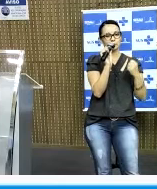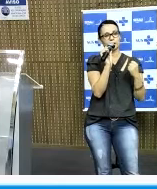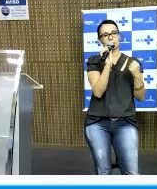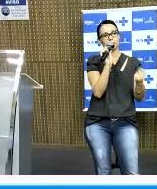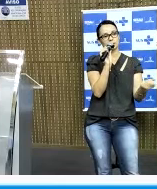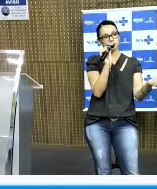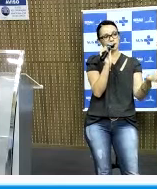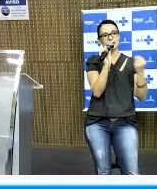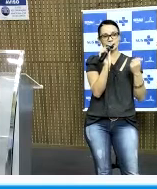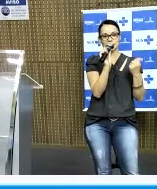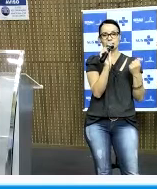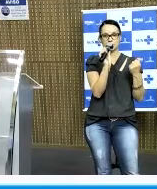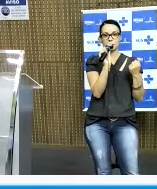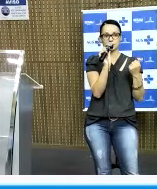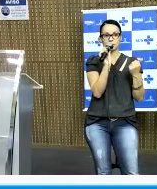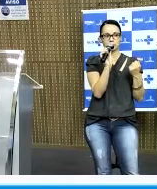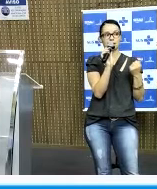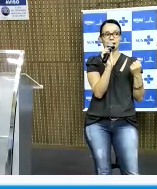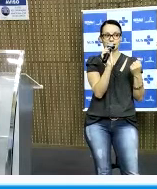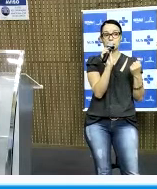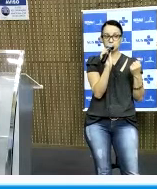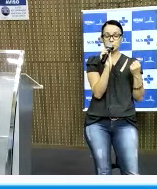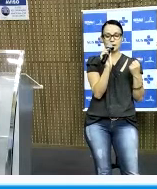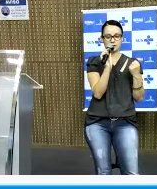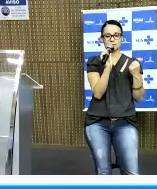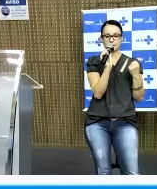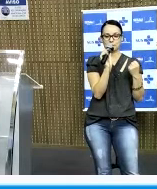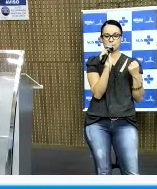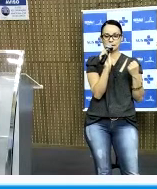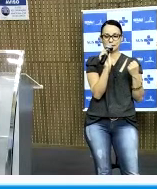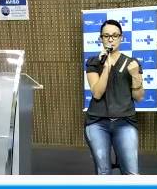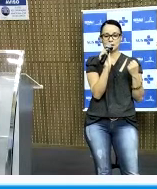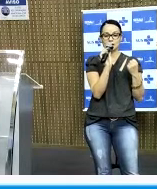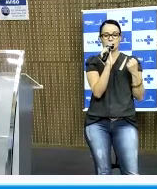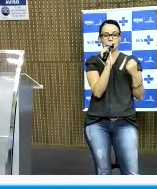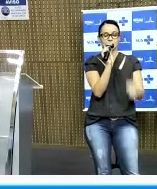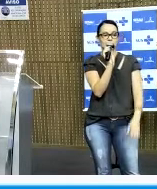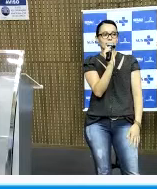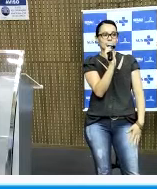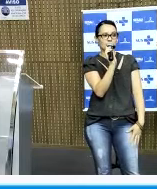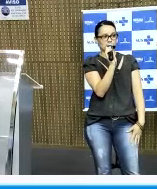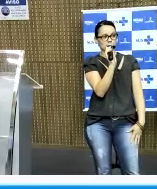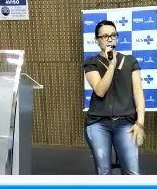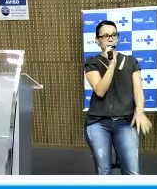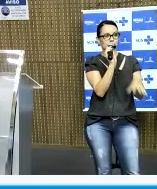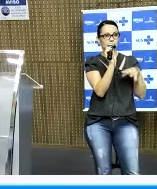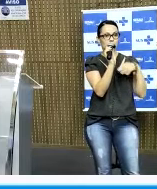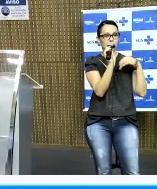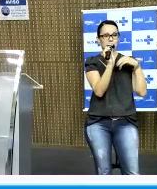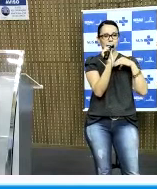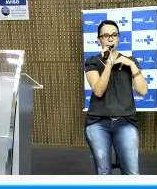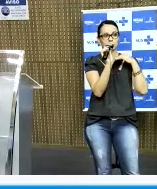trabalhava afinco, e nós vamos tentar resgatar isso agora, porque tem muito caso lá, tá? E era isso,